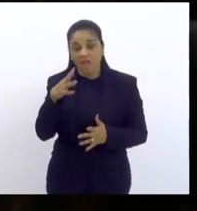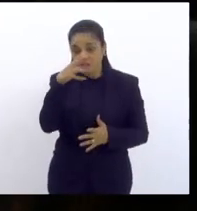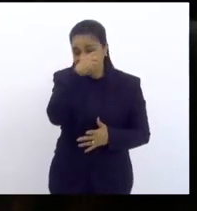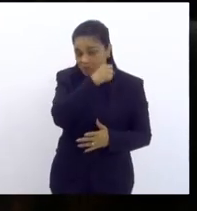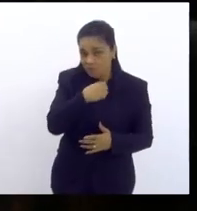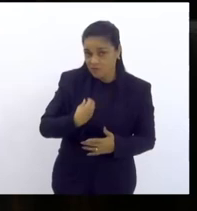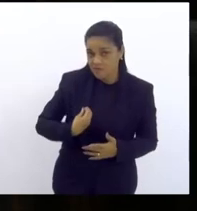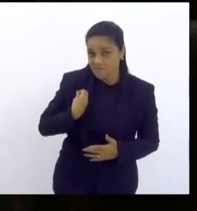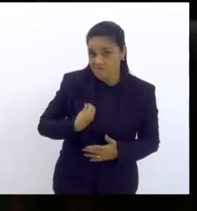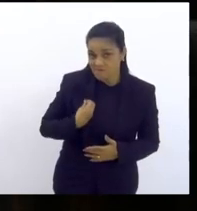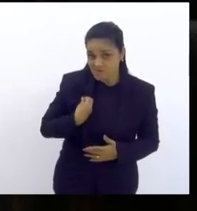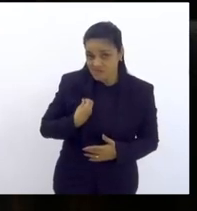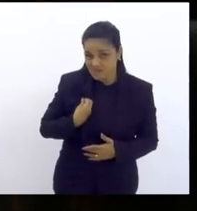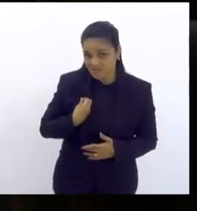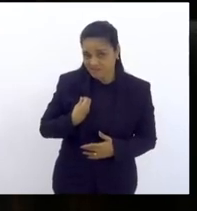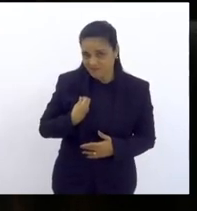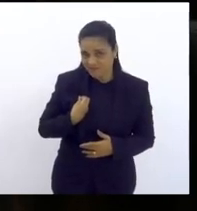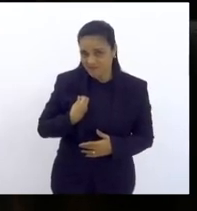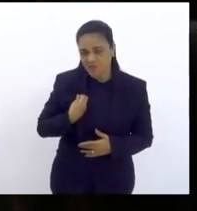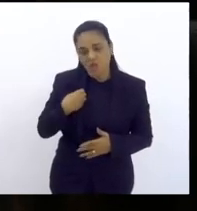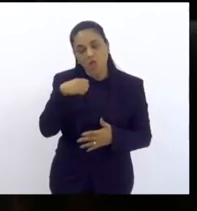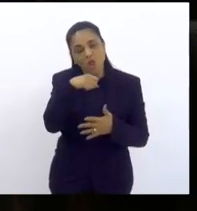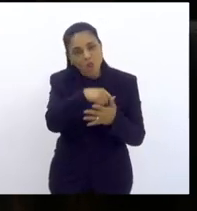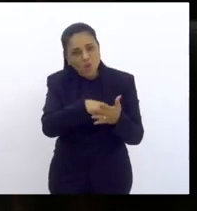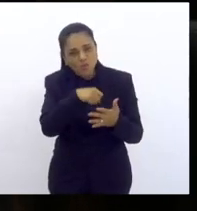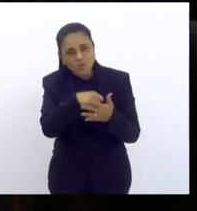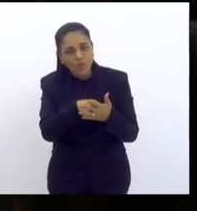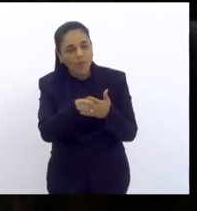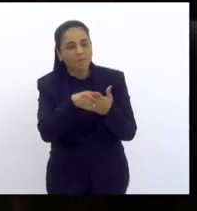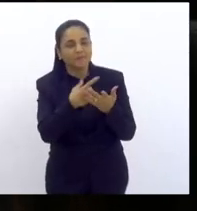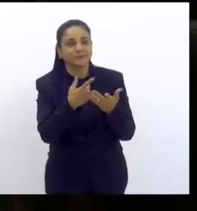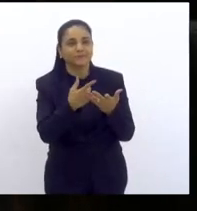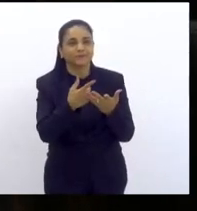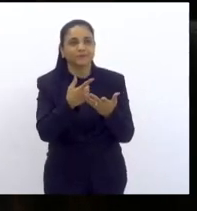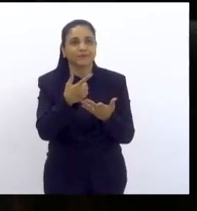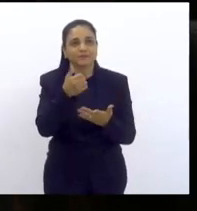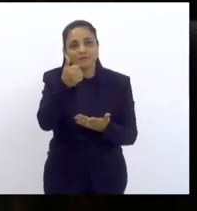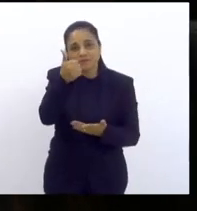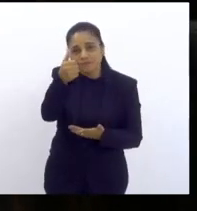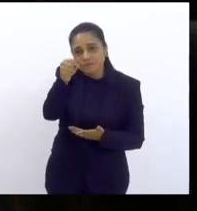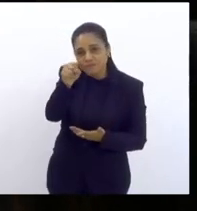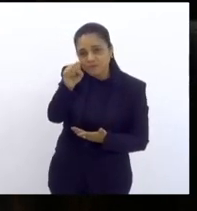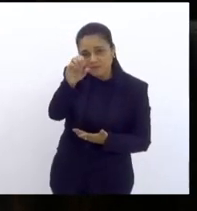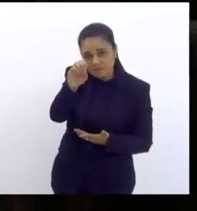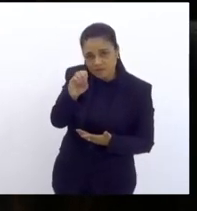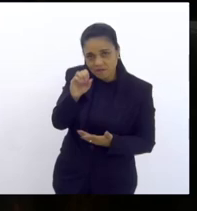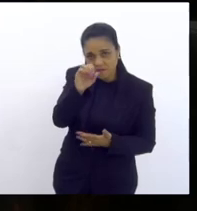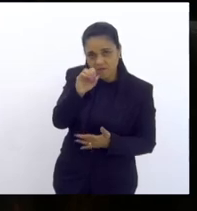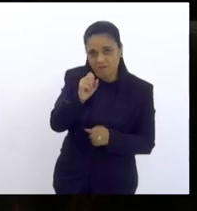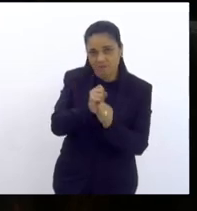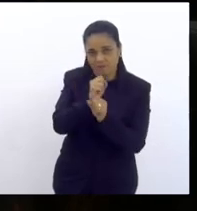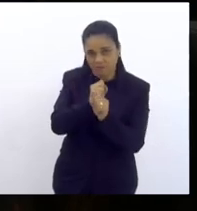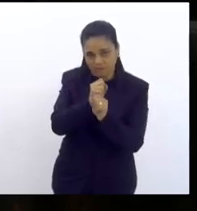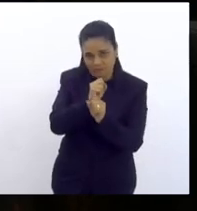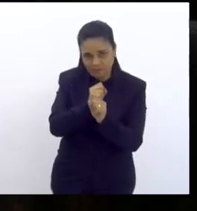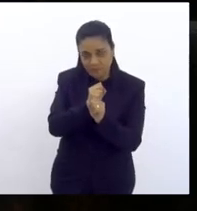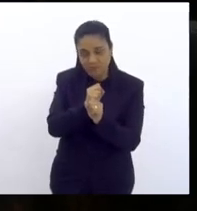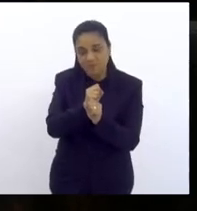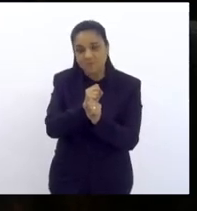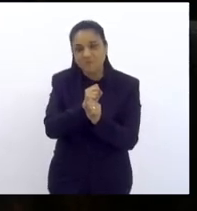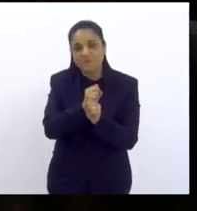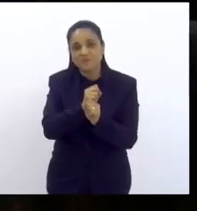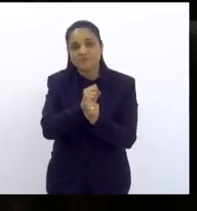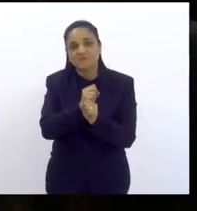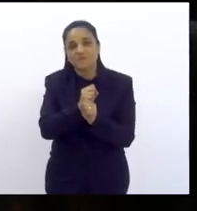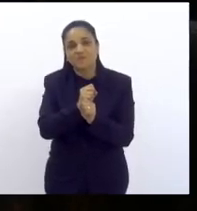é isso que nós lutamos então nos 80 anos de suipa eu queria